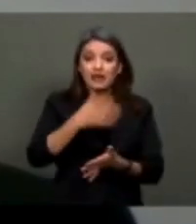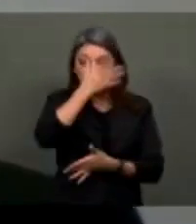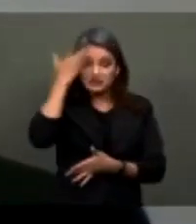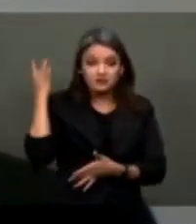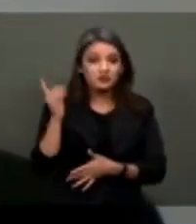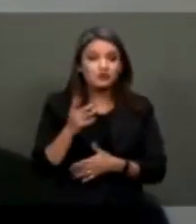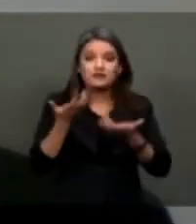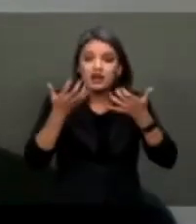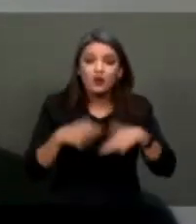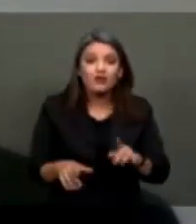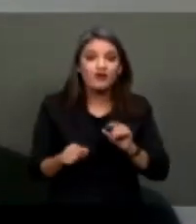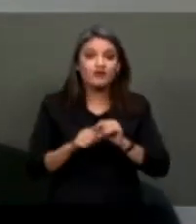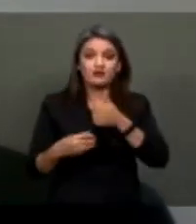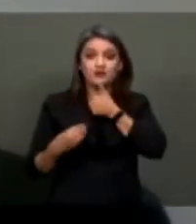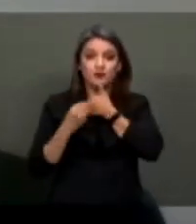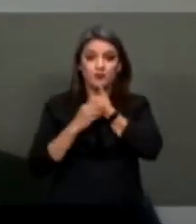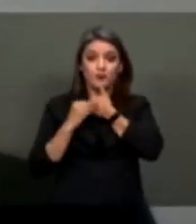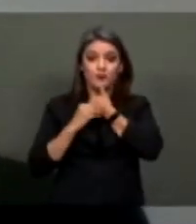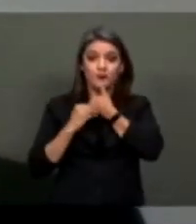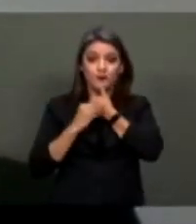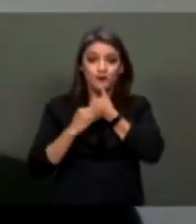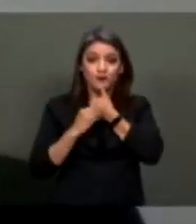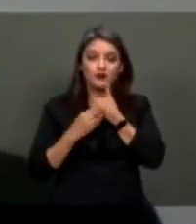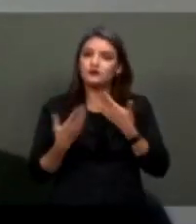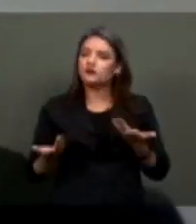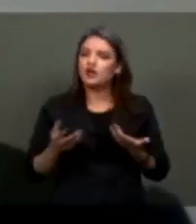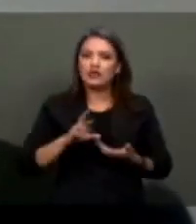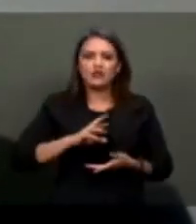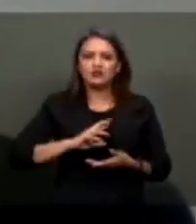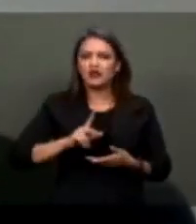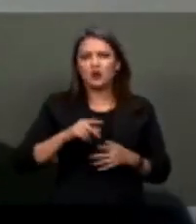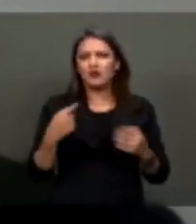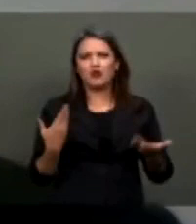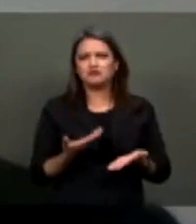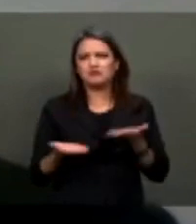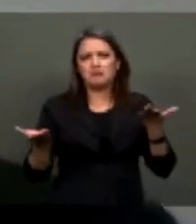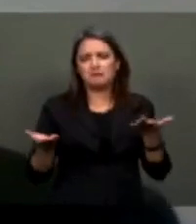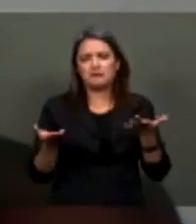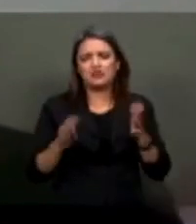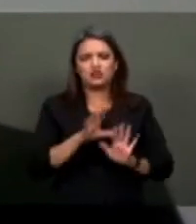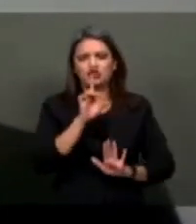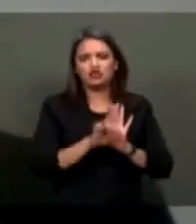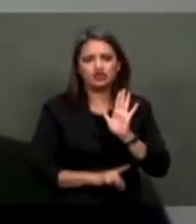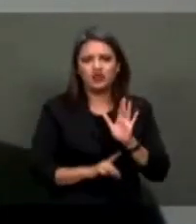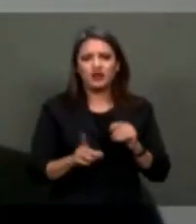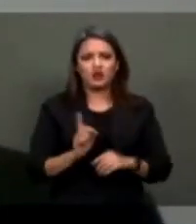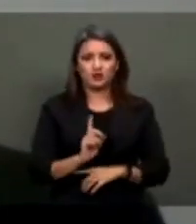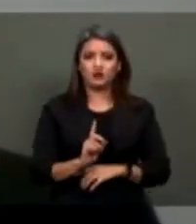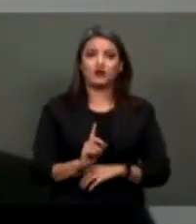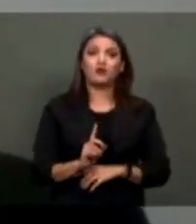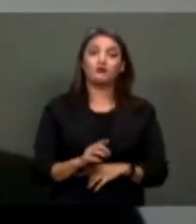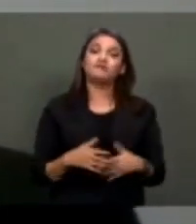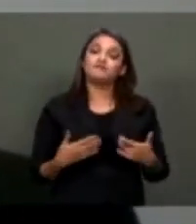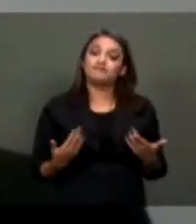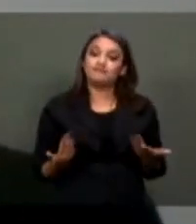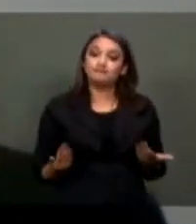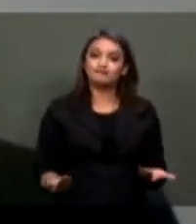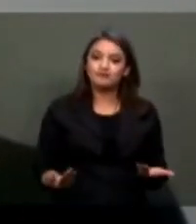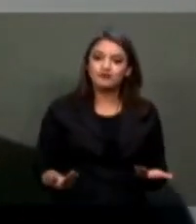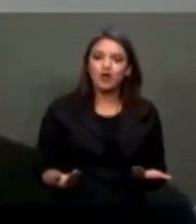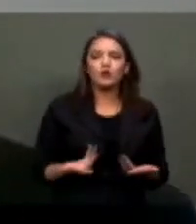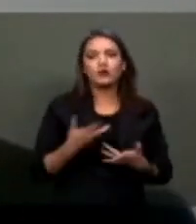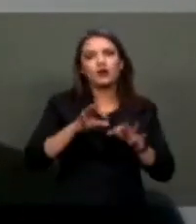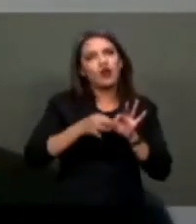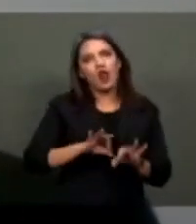aqueles que se recusam a usar o teste de bafômetro e não violam garantindo o direito Incondicional não quero ser aqui é